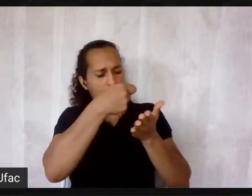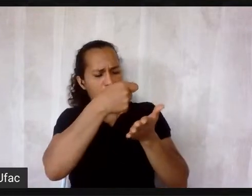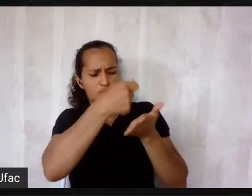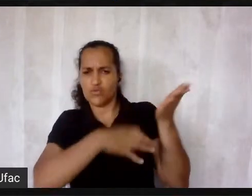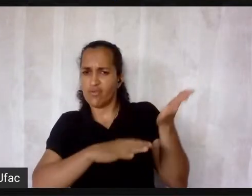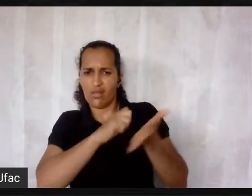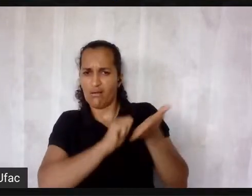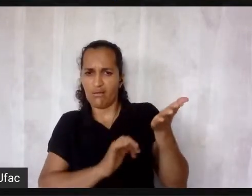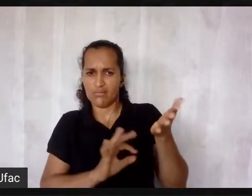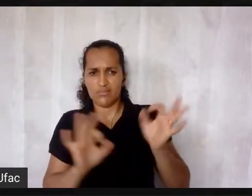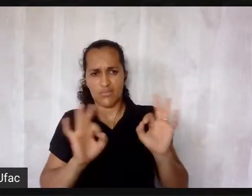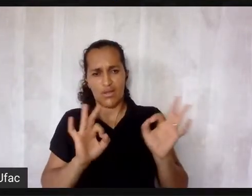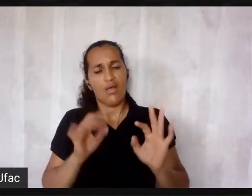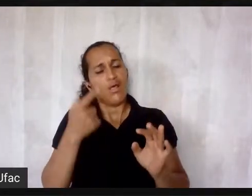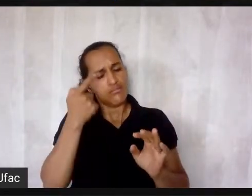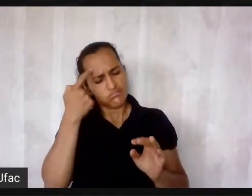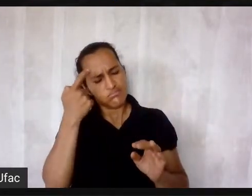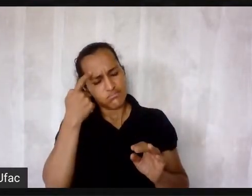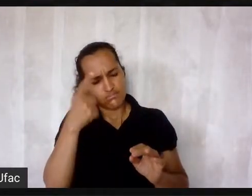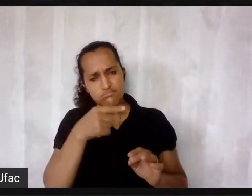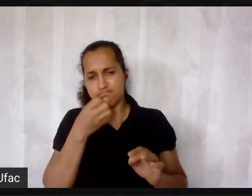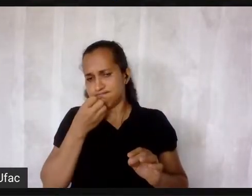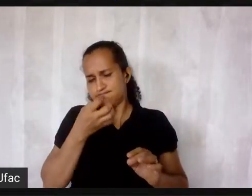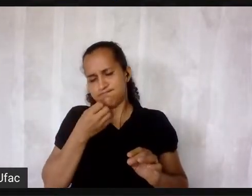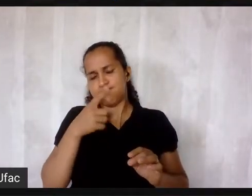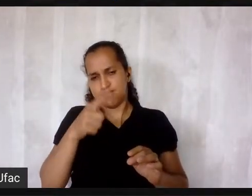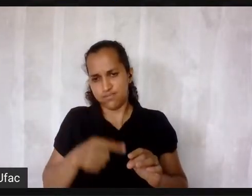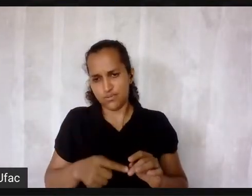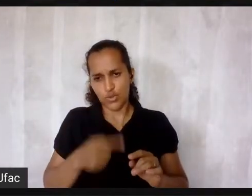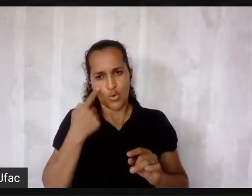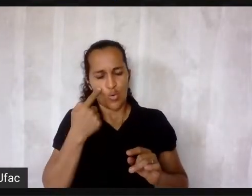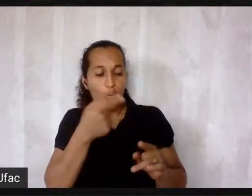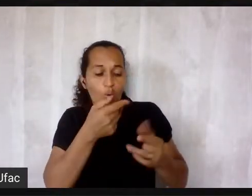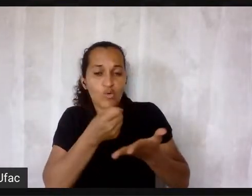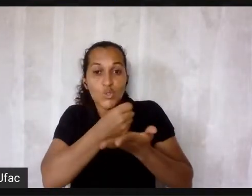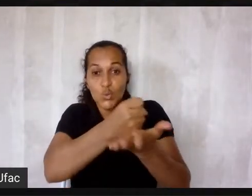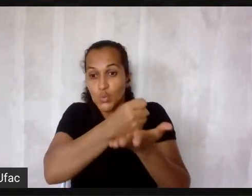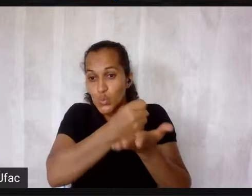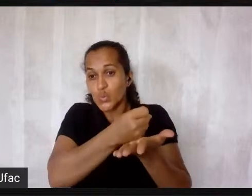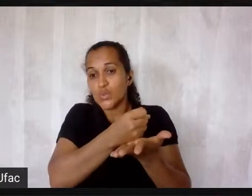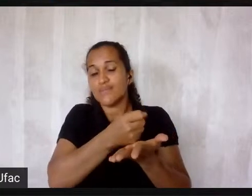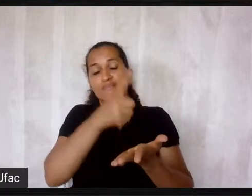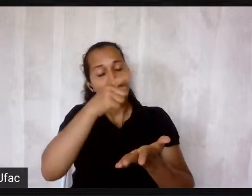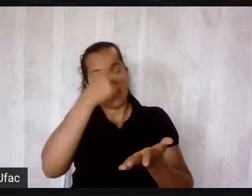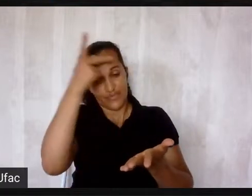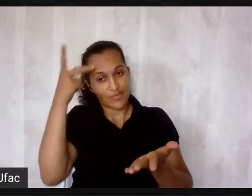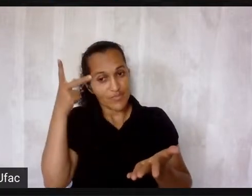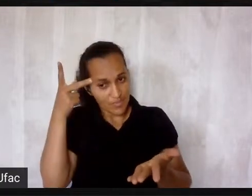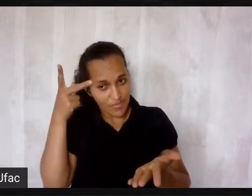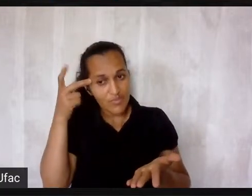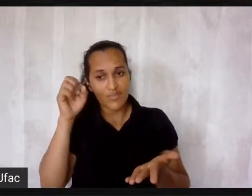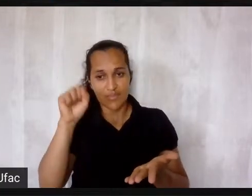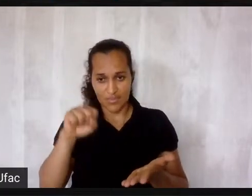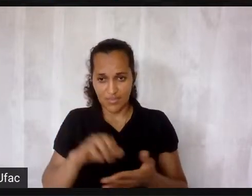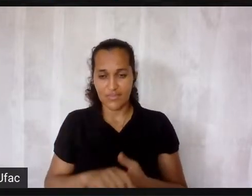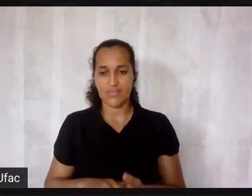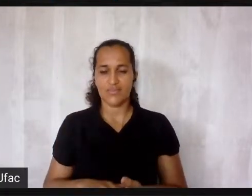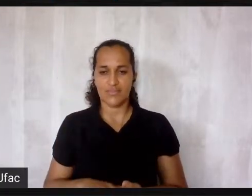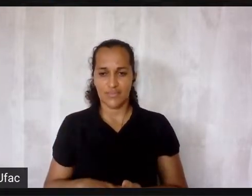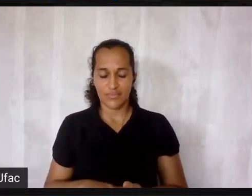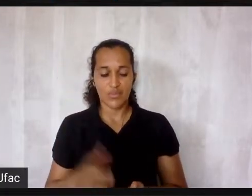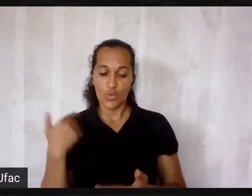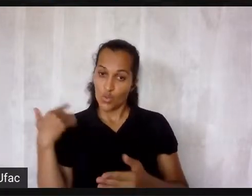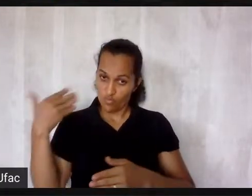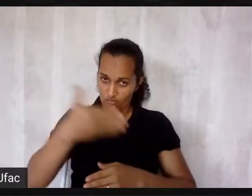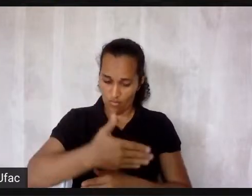isso é muito bom, porque você ajuda as pessoas. E a minha intenção, quando eu vim para o Acre e comecei a trabalhar,